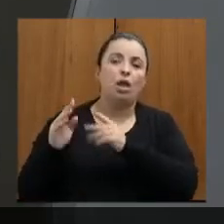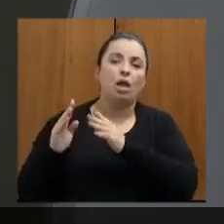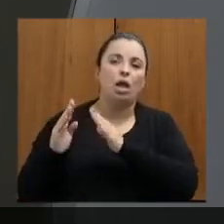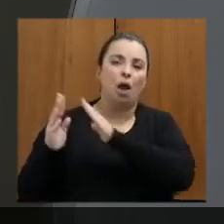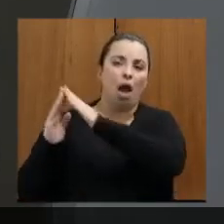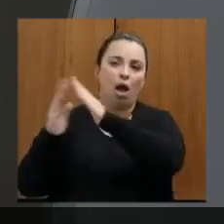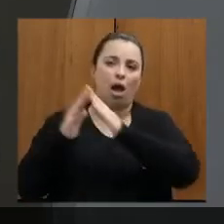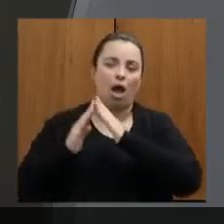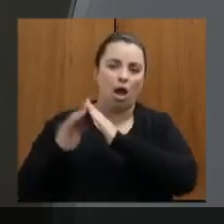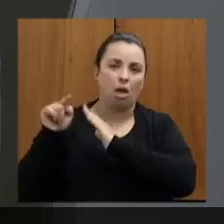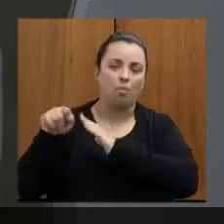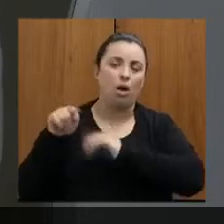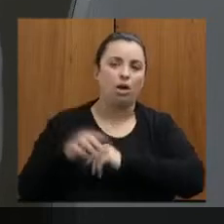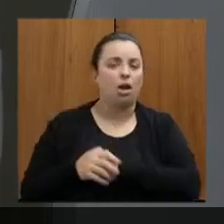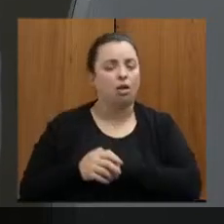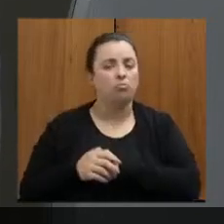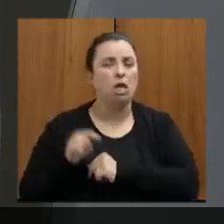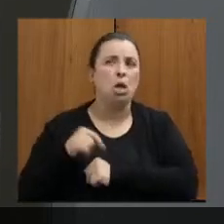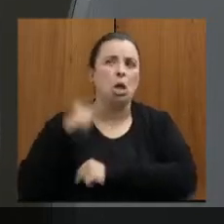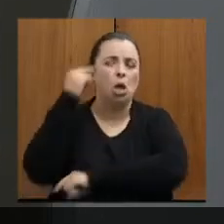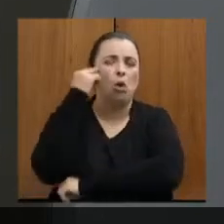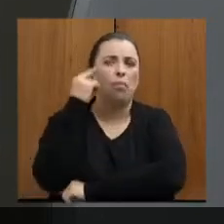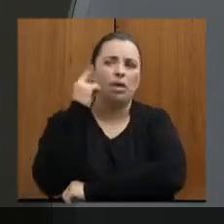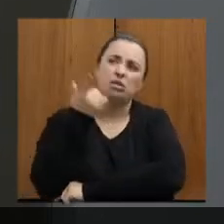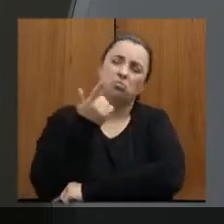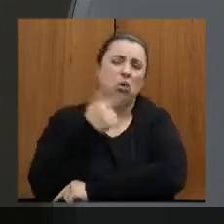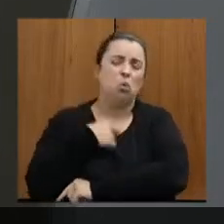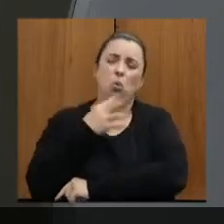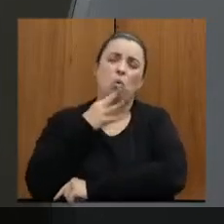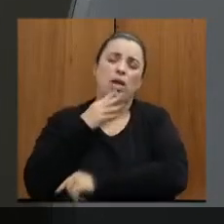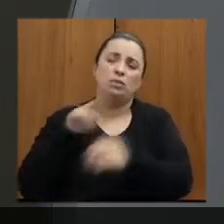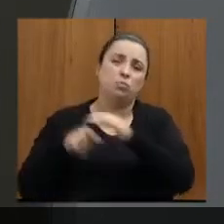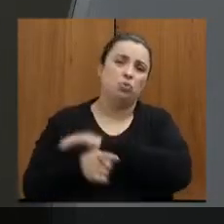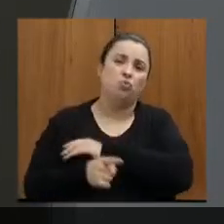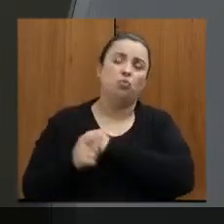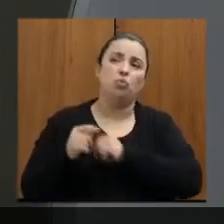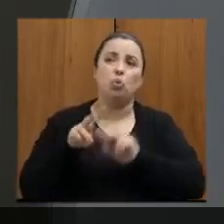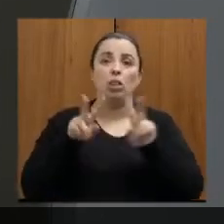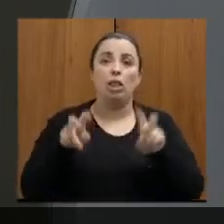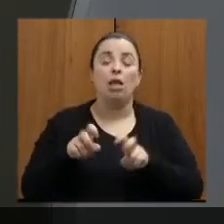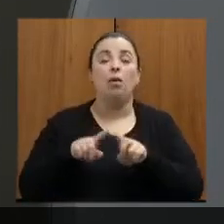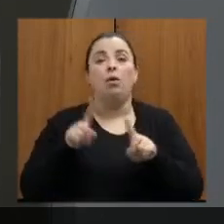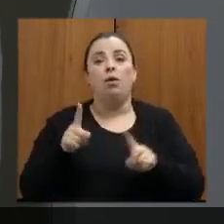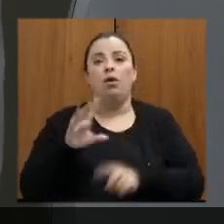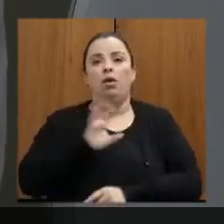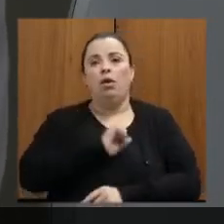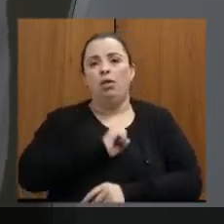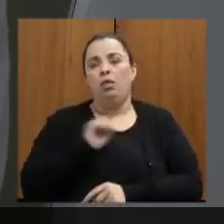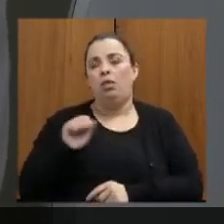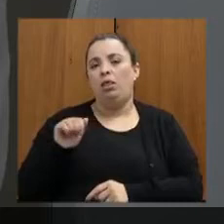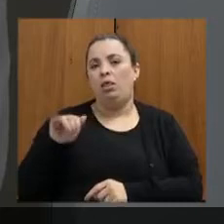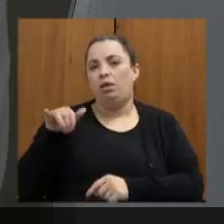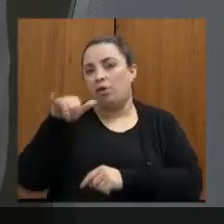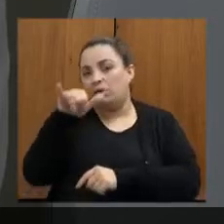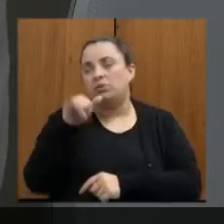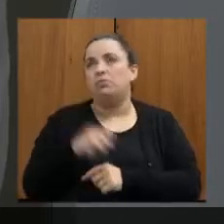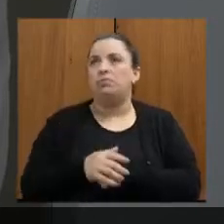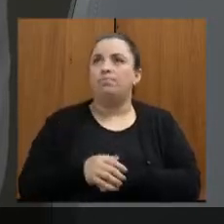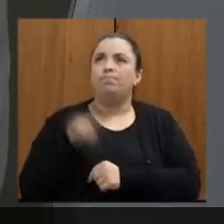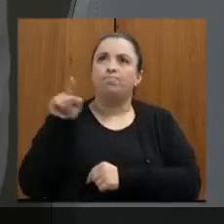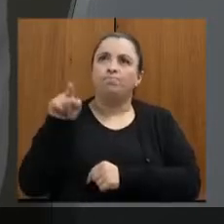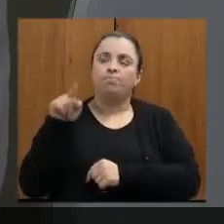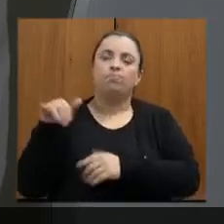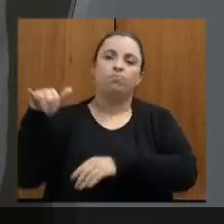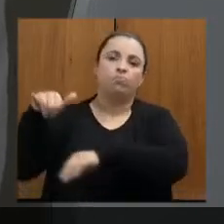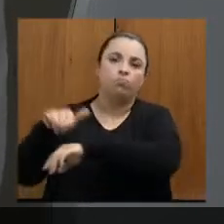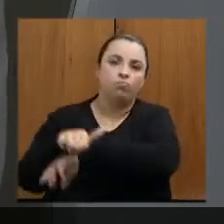eu acho opinião assim de um leigo né mas se GO o som é o aeroporto que